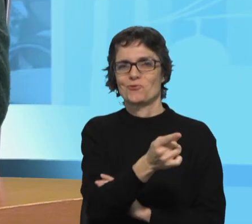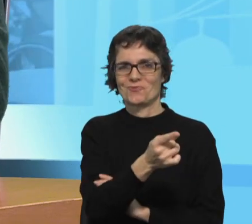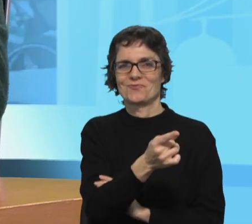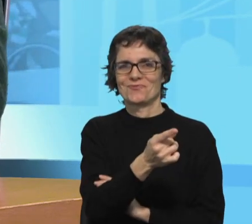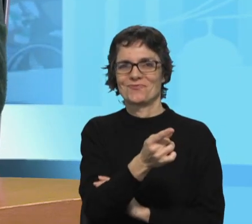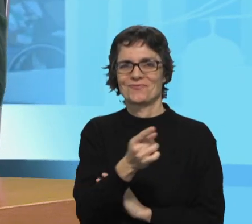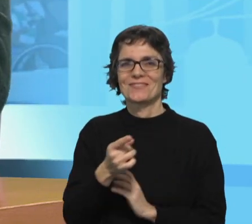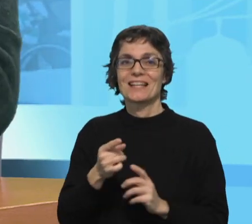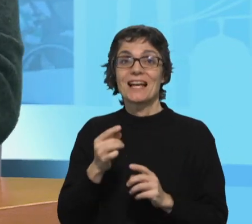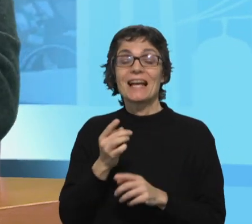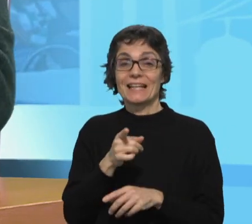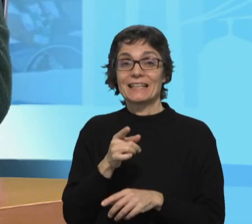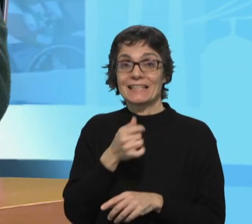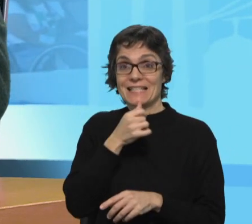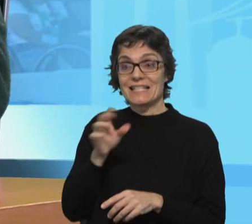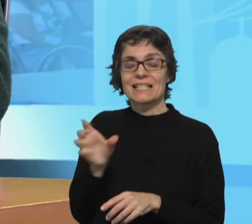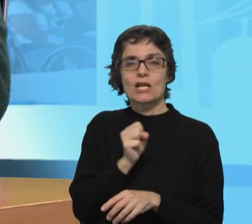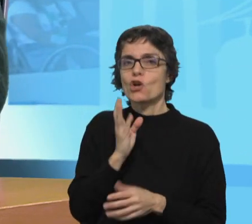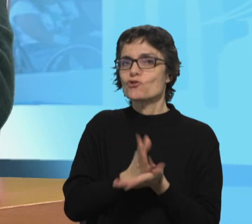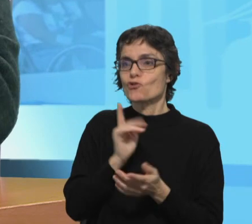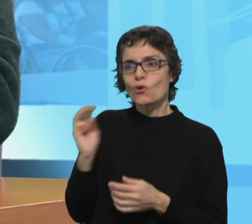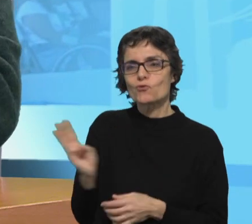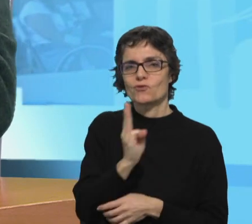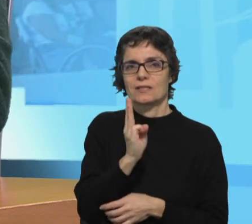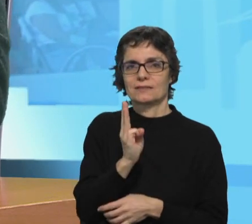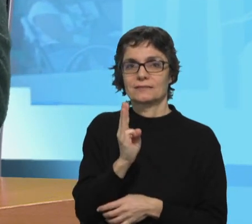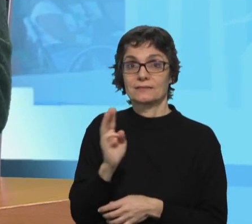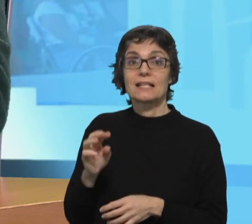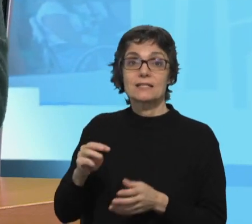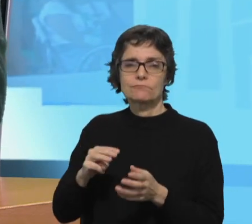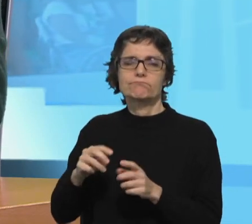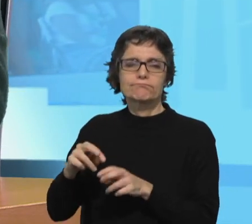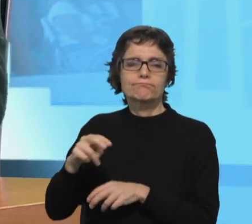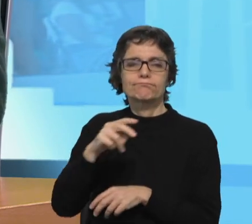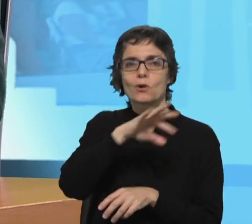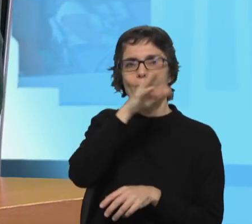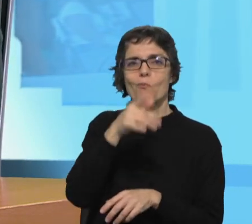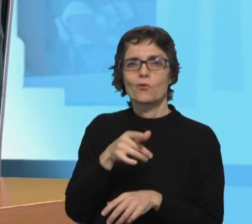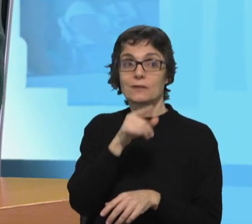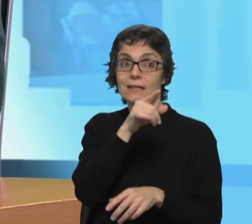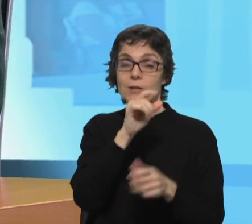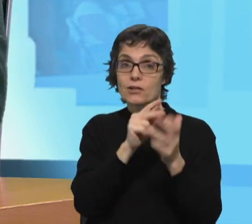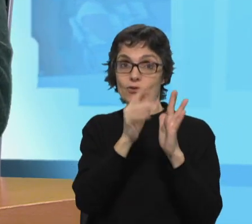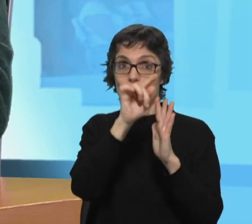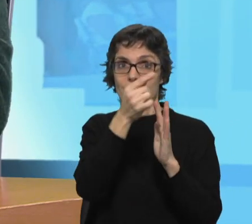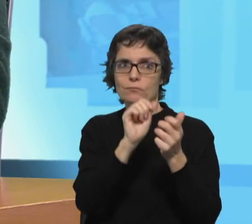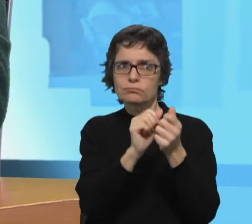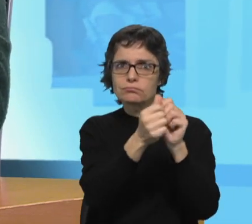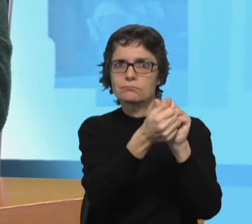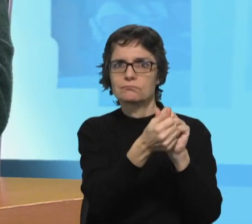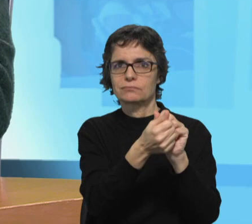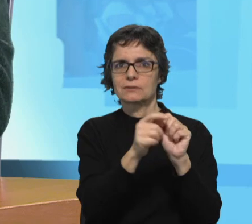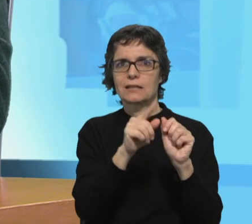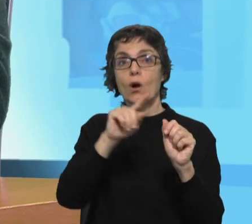3. Por exemplo, a subida ao monte, não é? Para a transfiguração, foram estes 3. Ou quando vão